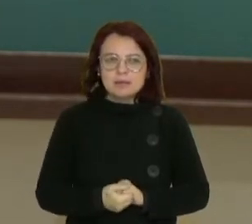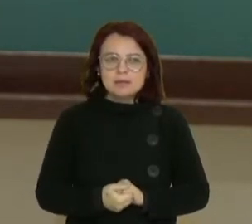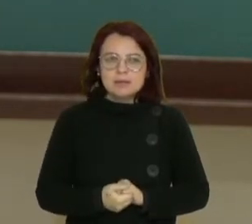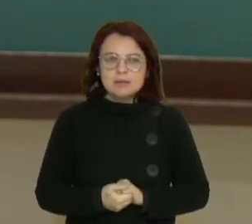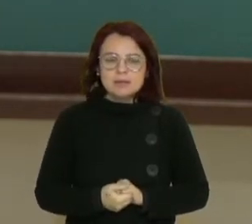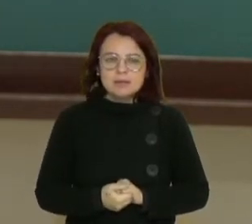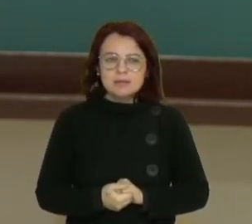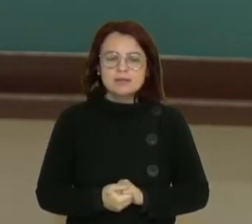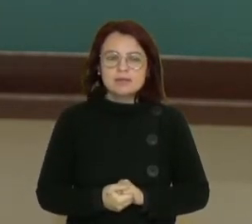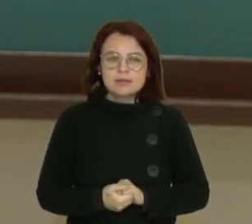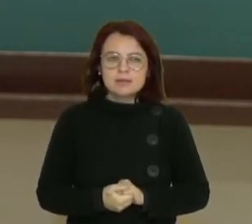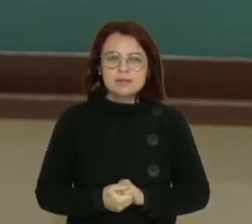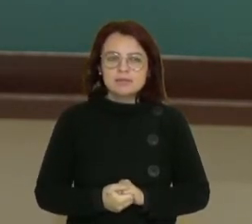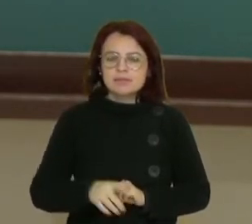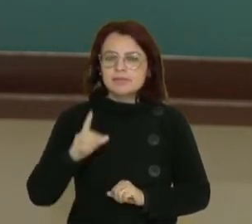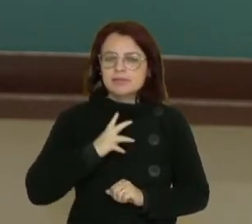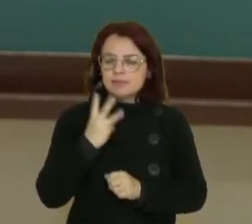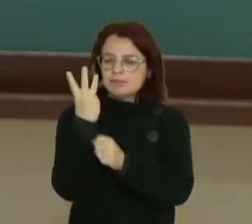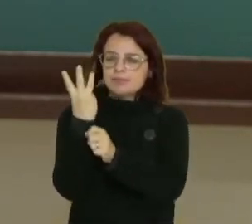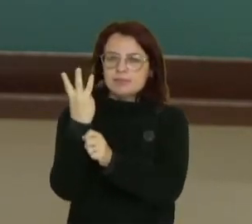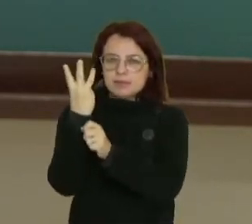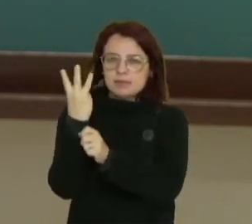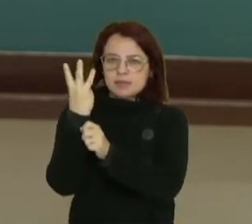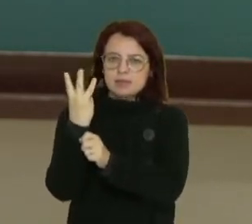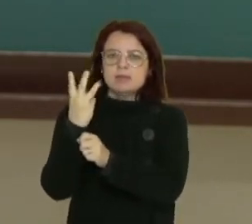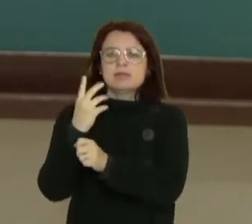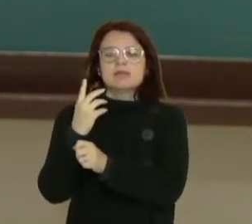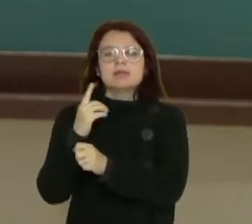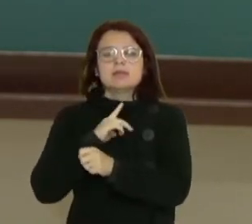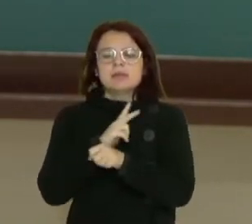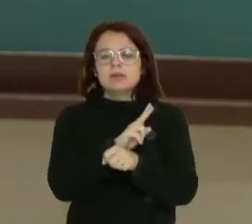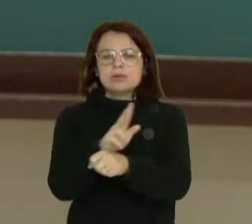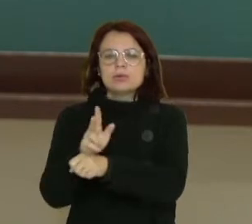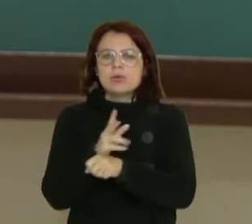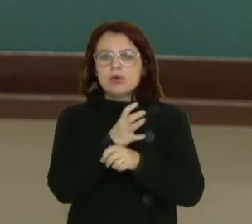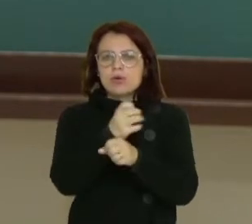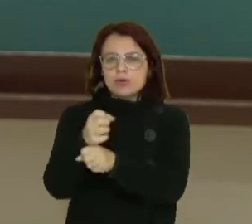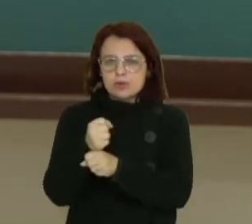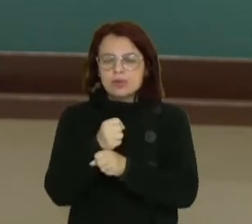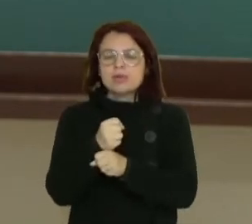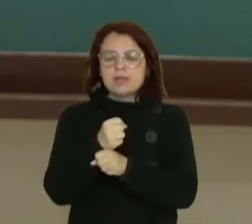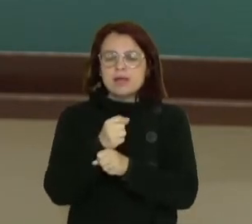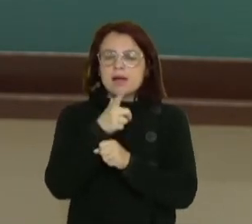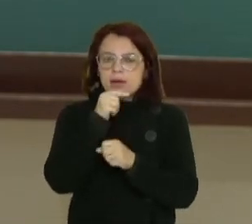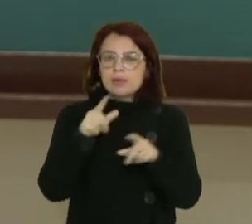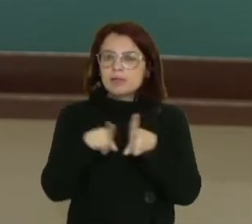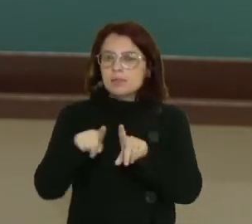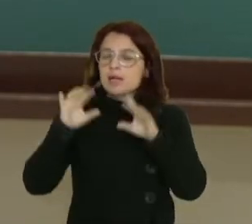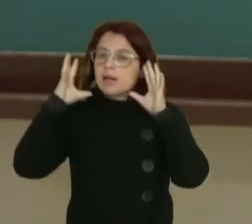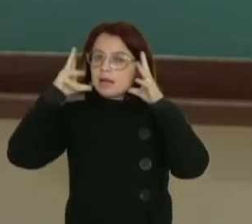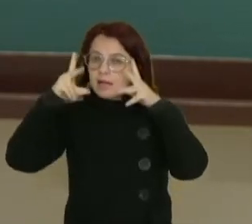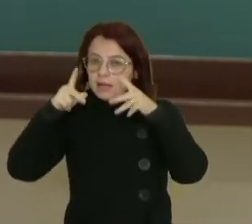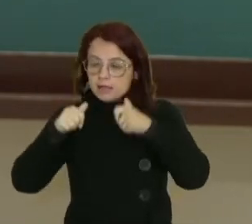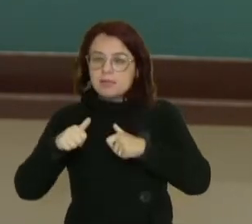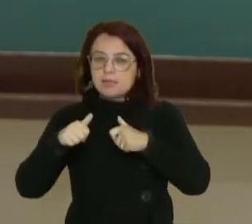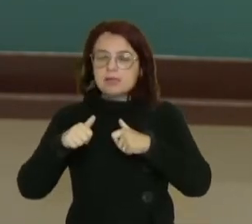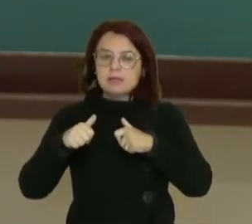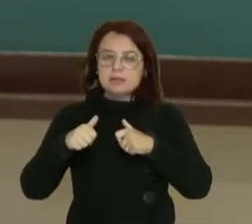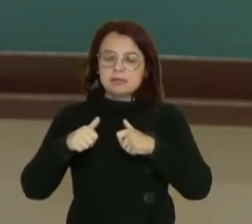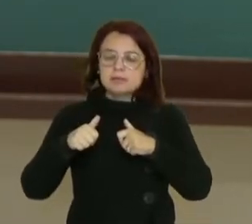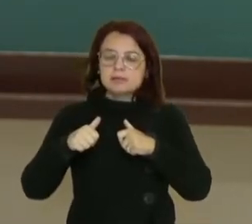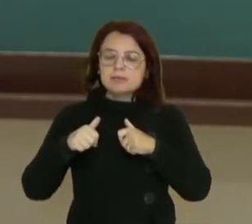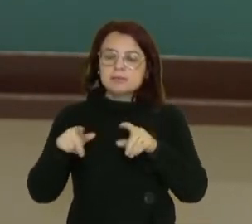ele tinha um tridente, e ele controlava não só a água, como todos os animais marinhos, ou seja, o Aquaman é uma cópia